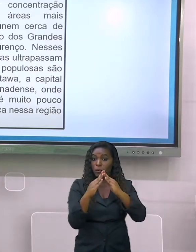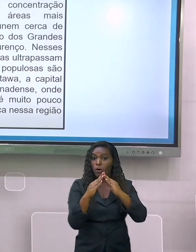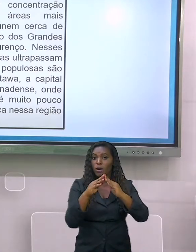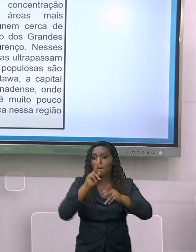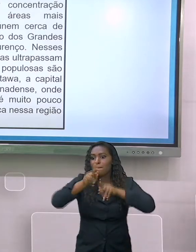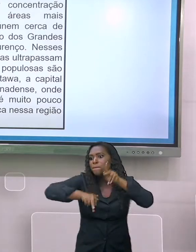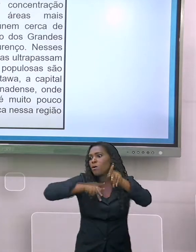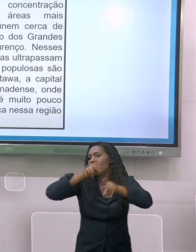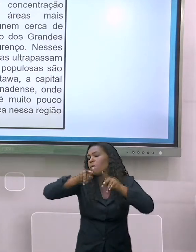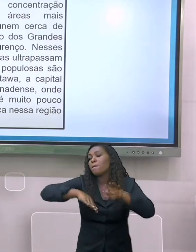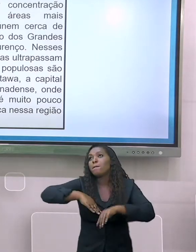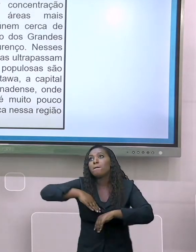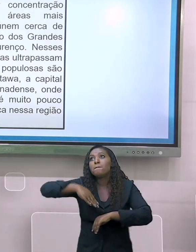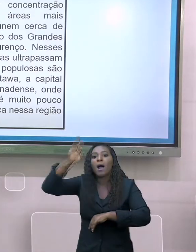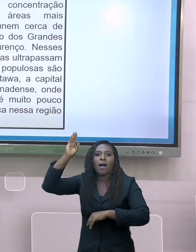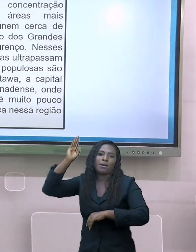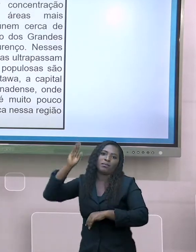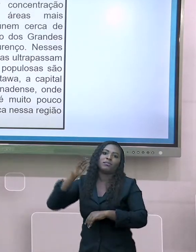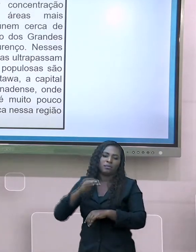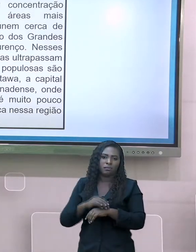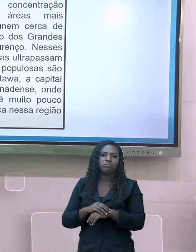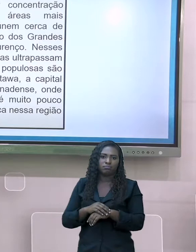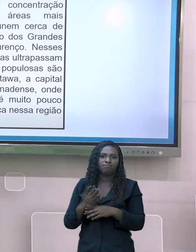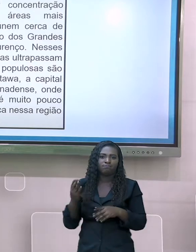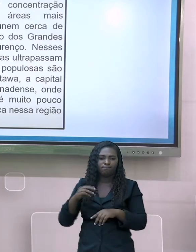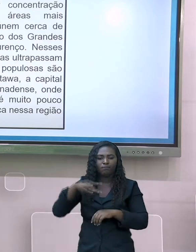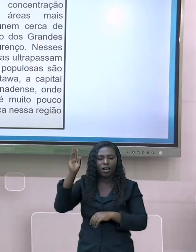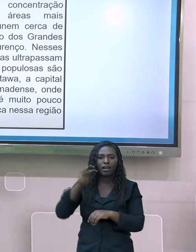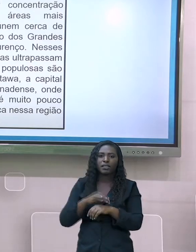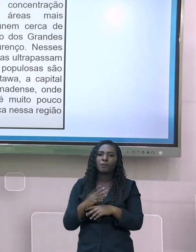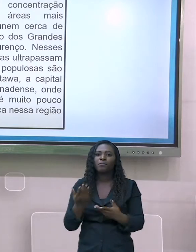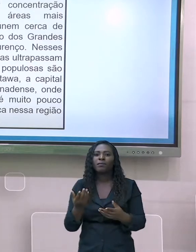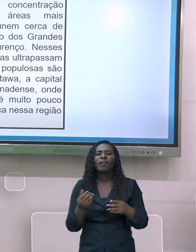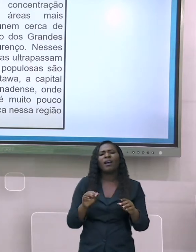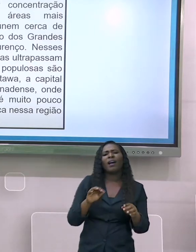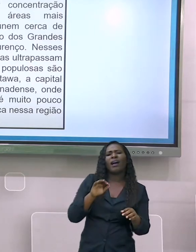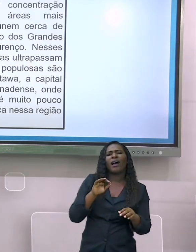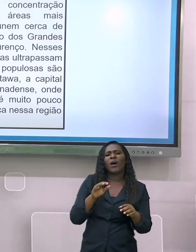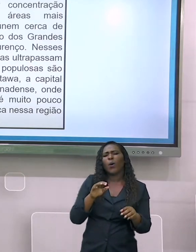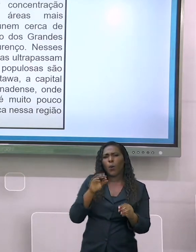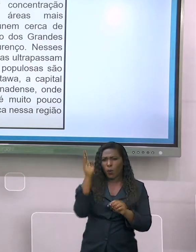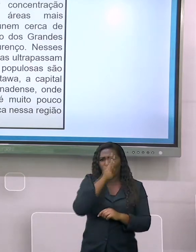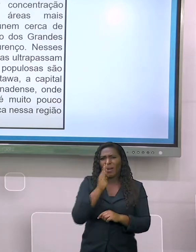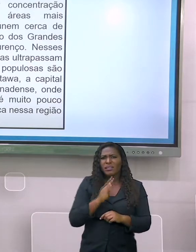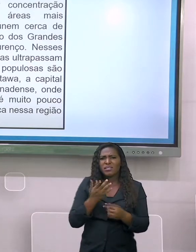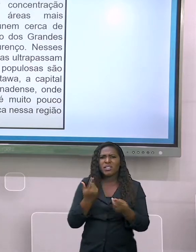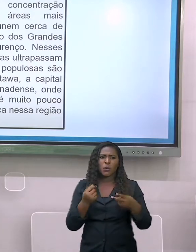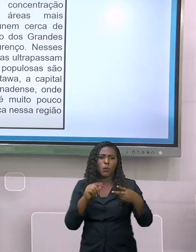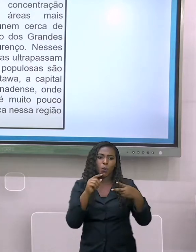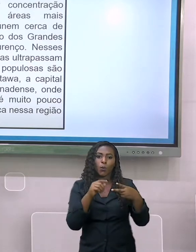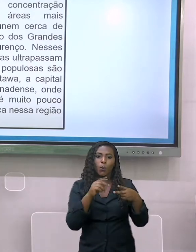extensão e, ultimamente, ele tem variado entre quinto e sexto de população.